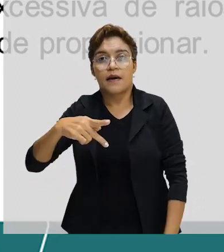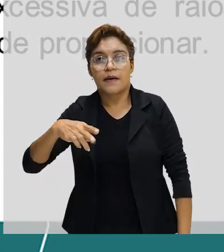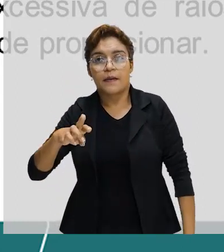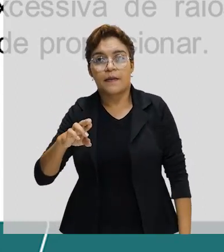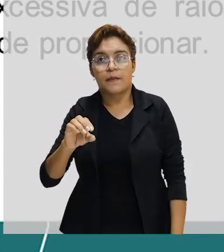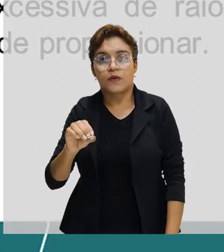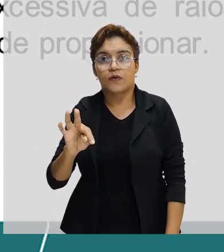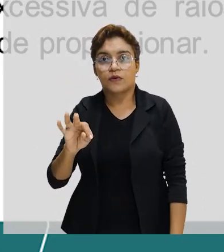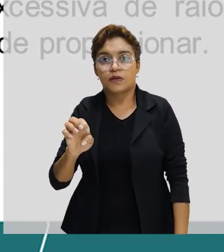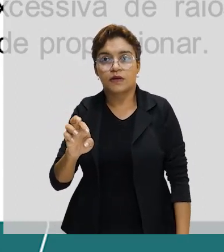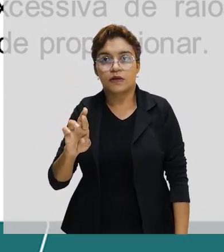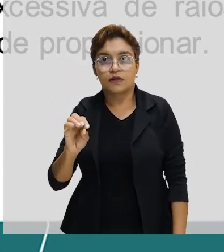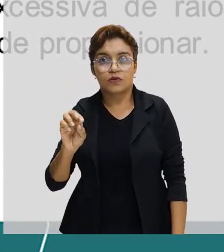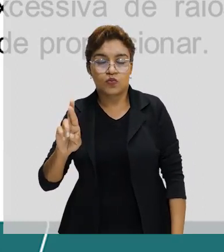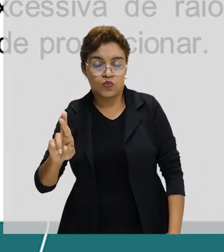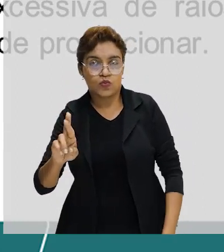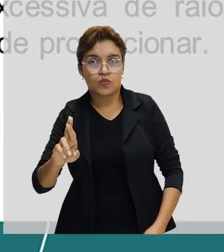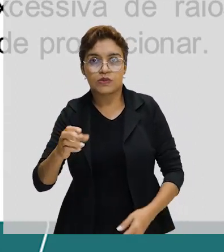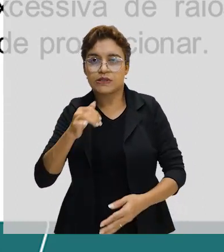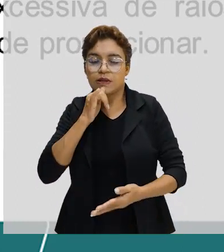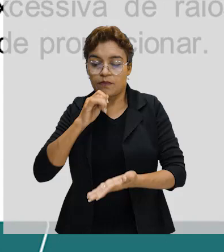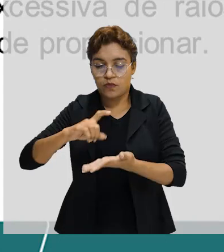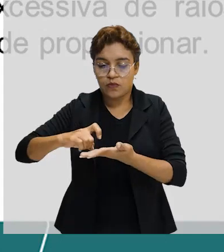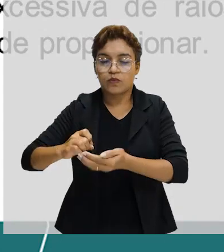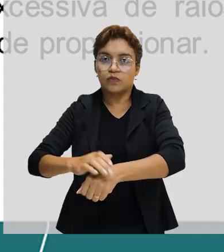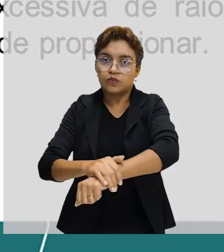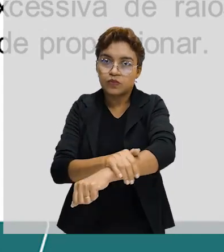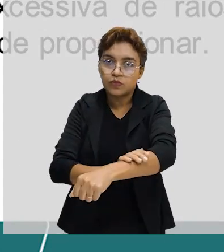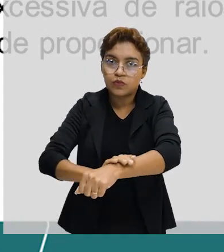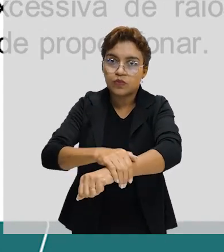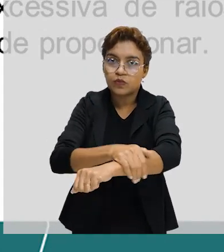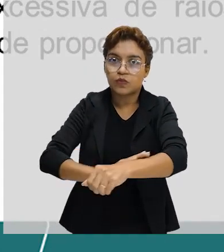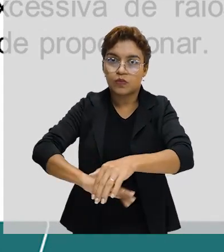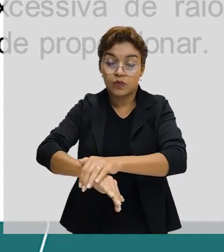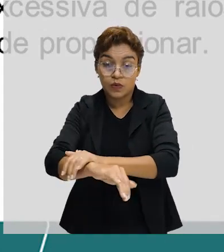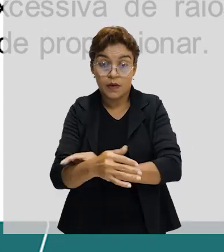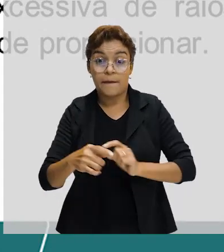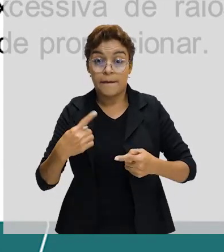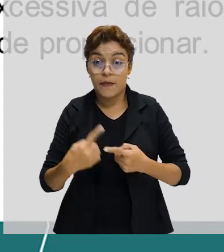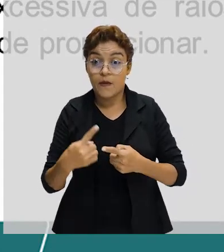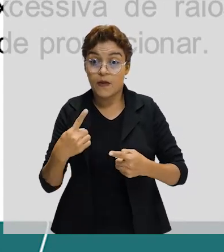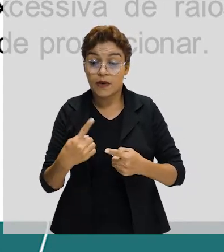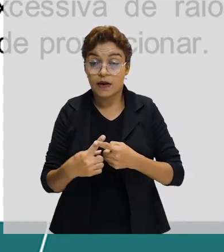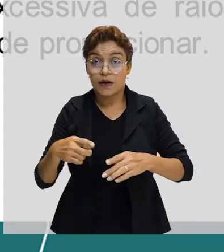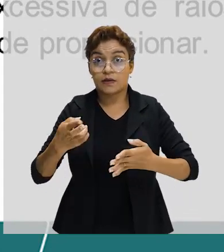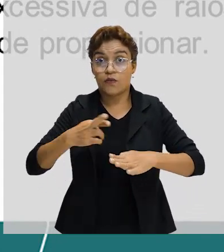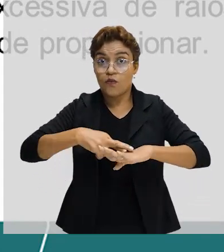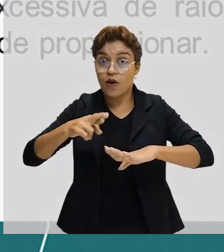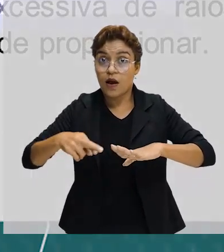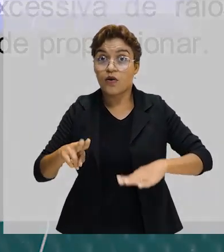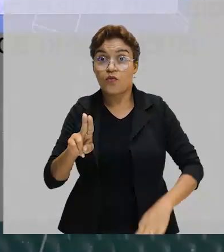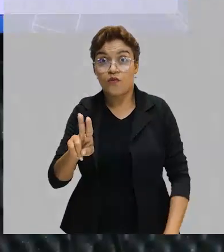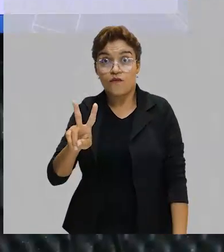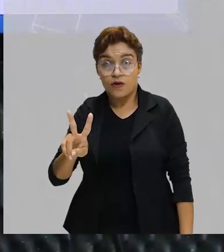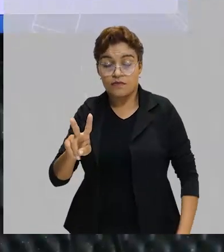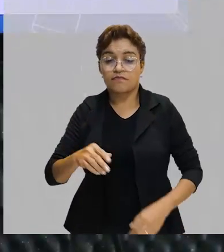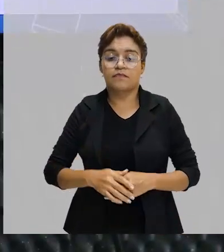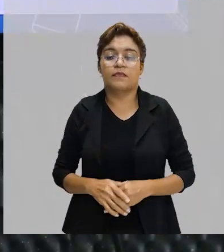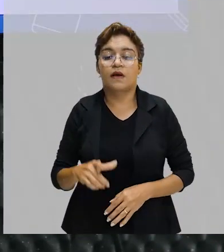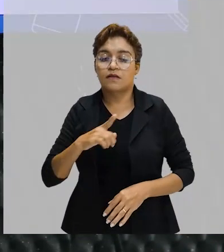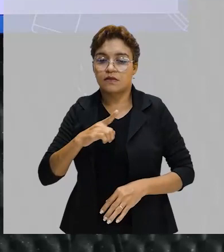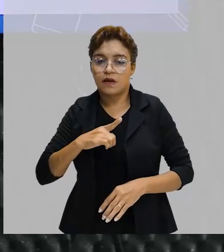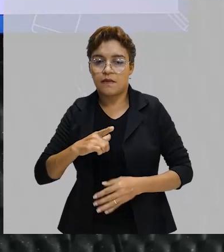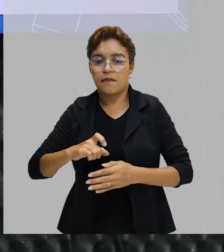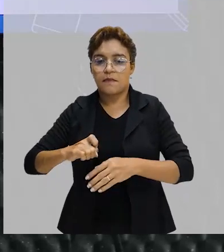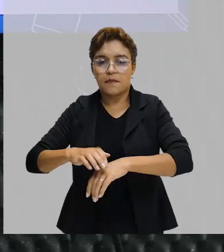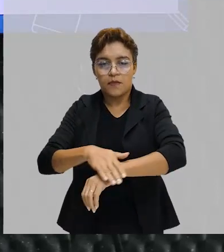sem a proteção solar, nós vamos ver aqui a incidência dos raios ultravioletas. E aí nós vamos ter